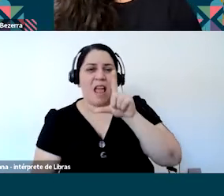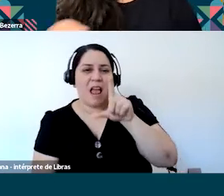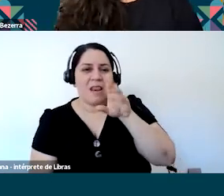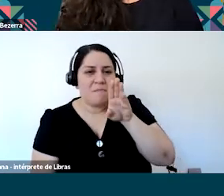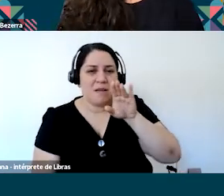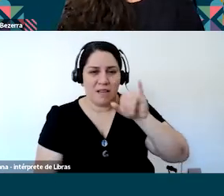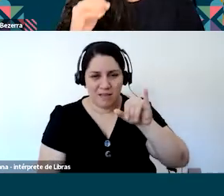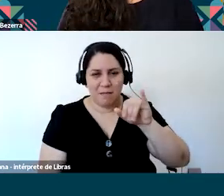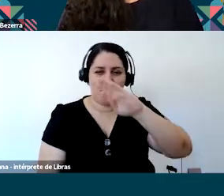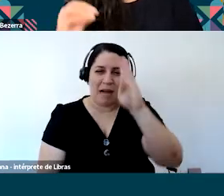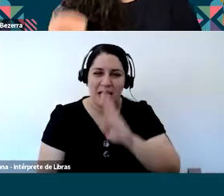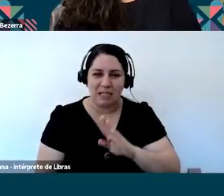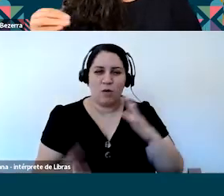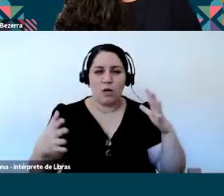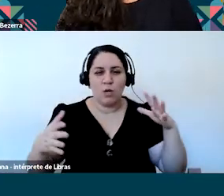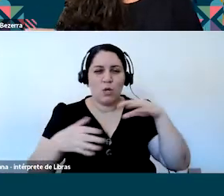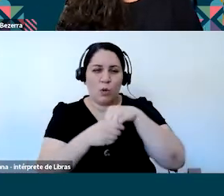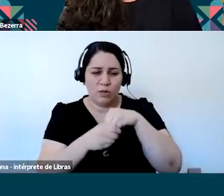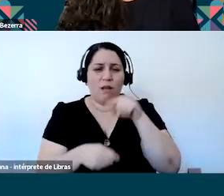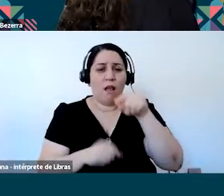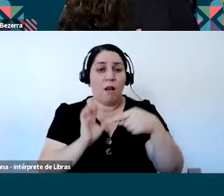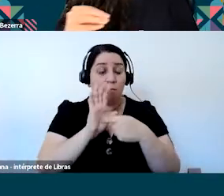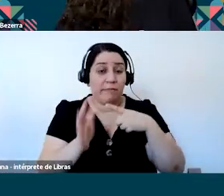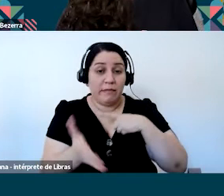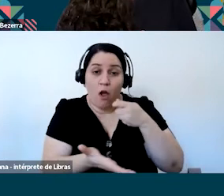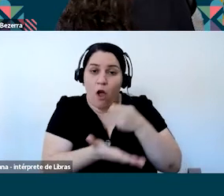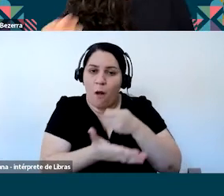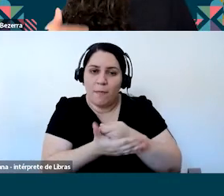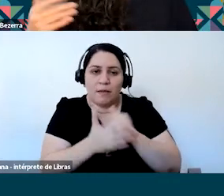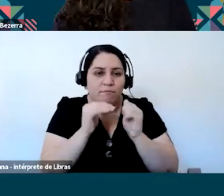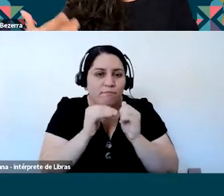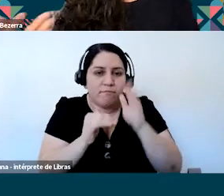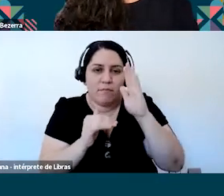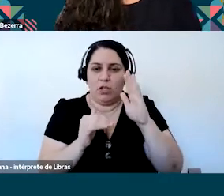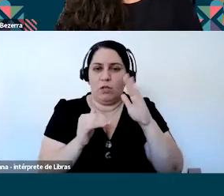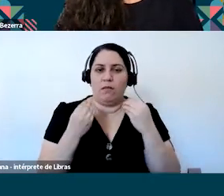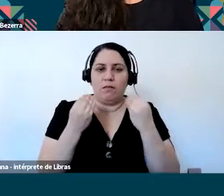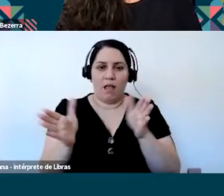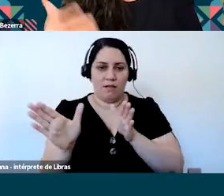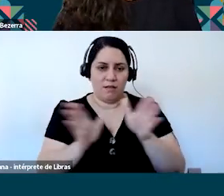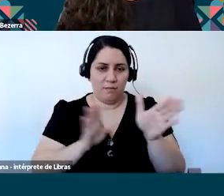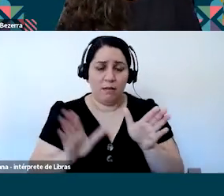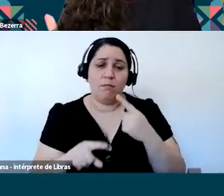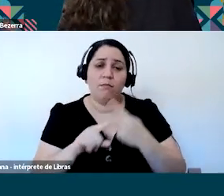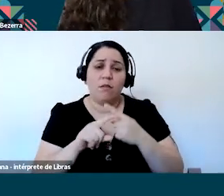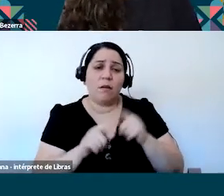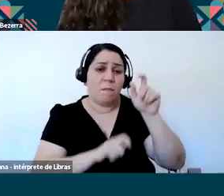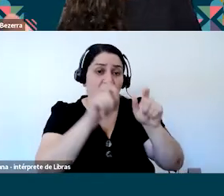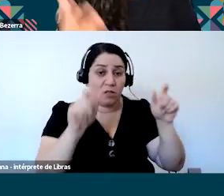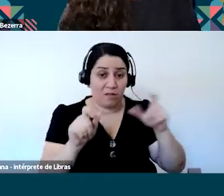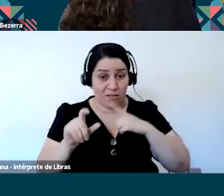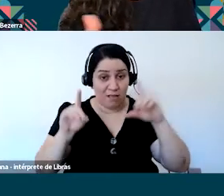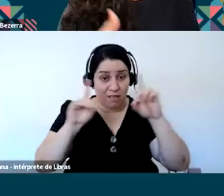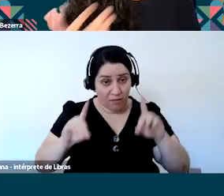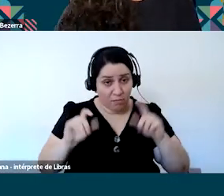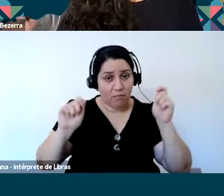de inclusão aqui no Brasil que obriga que todos os sites brasileiros eles tenham um requisito mínimo de acessibilidade para que pessoas com